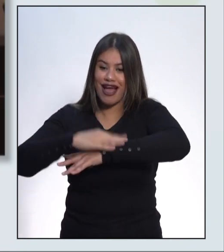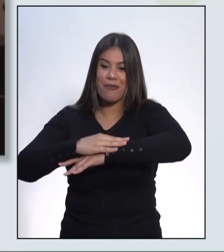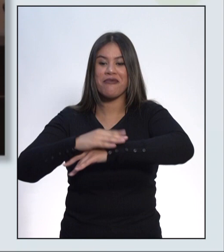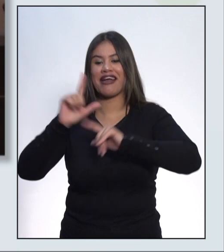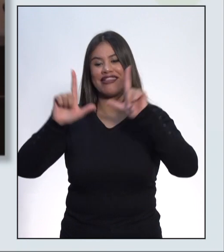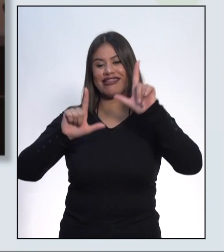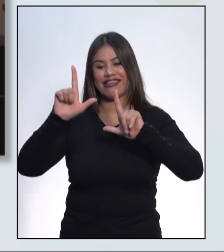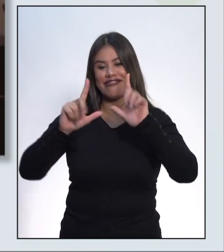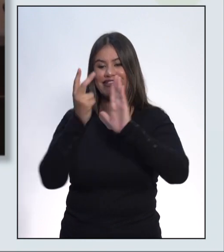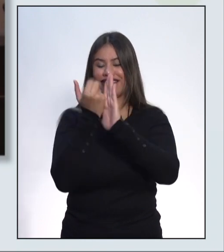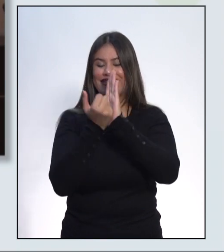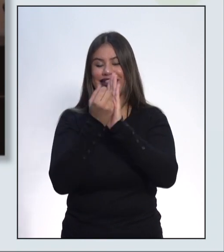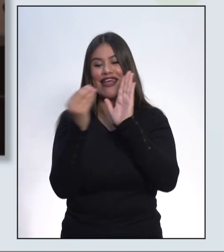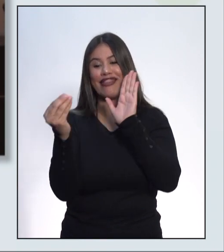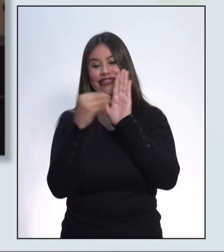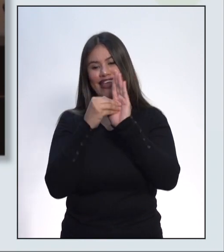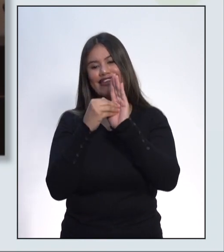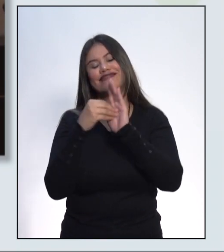E